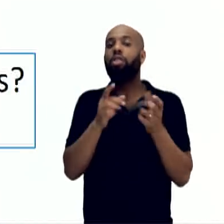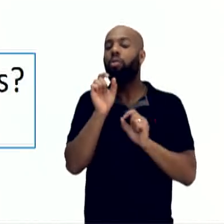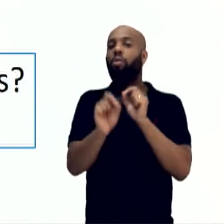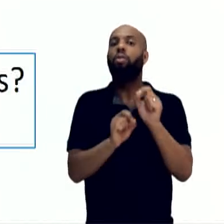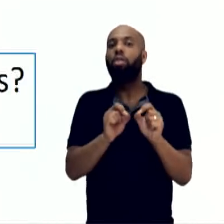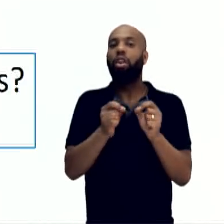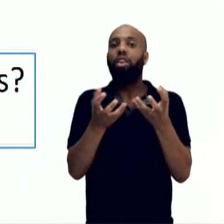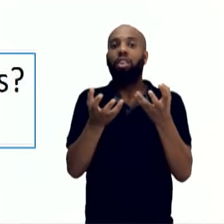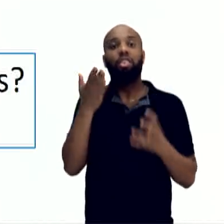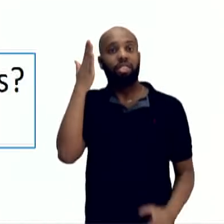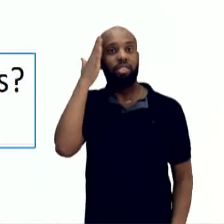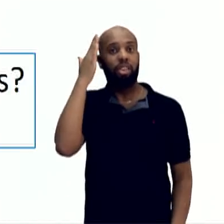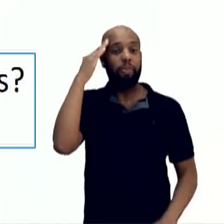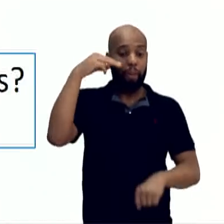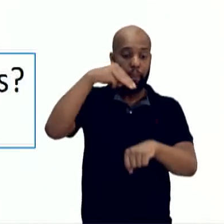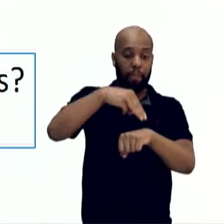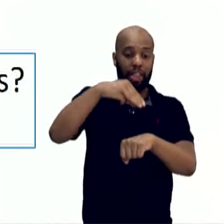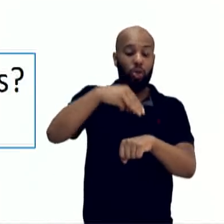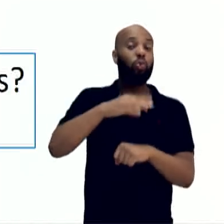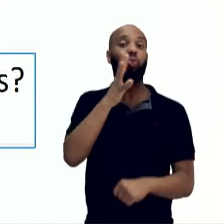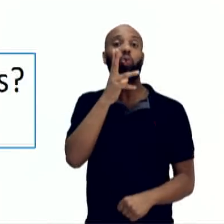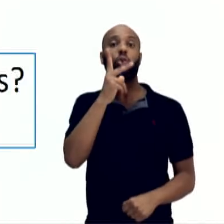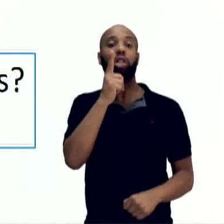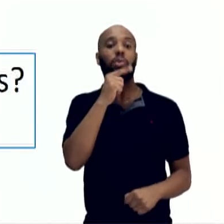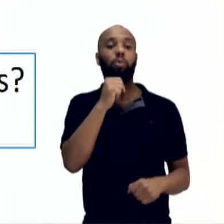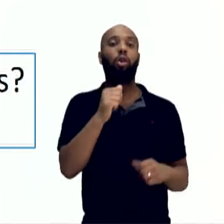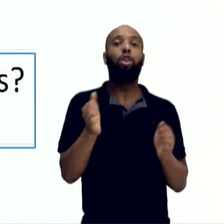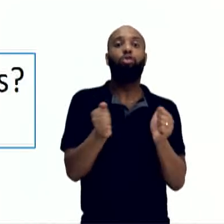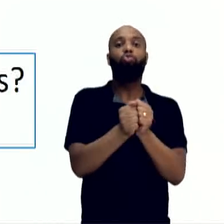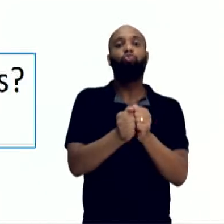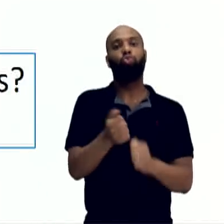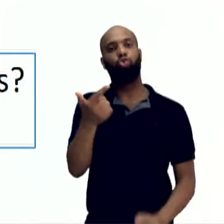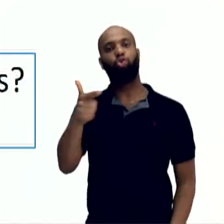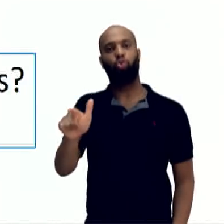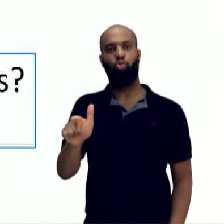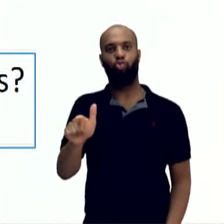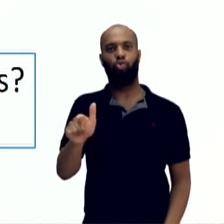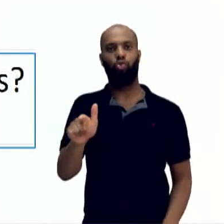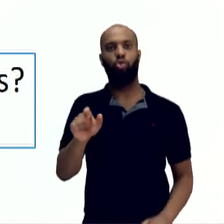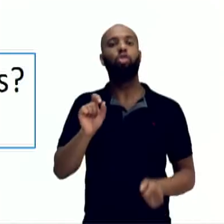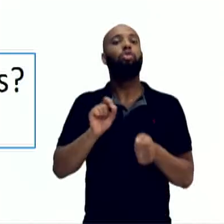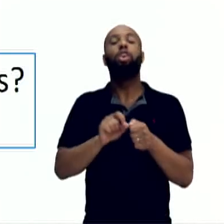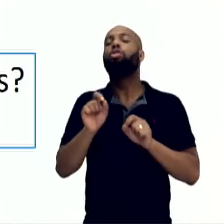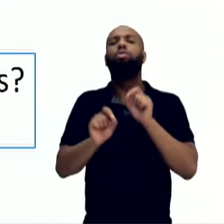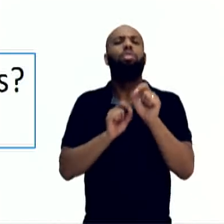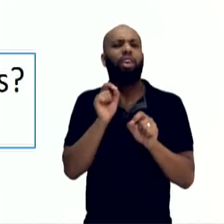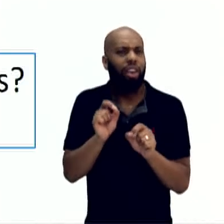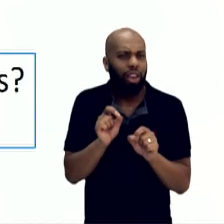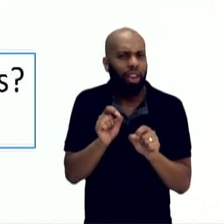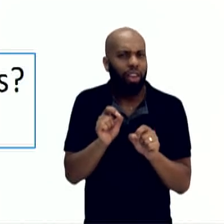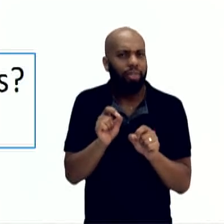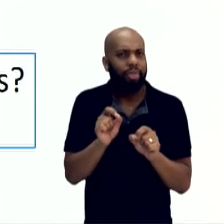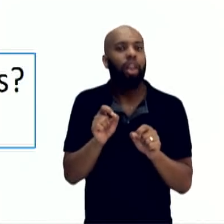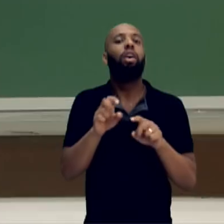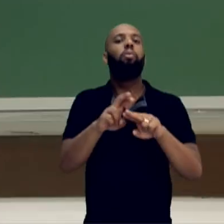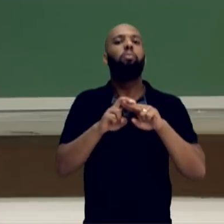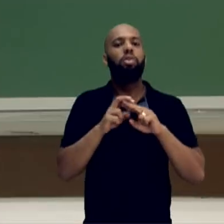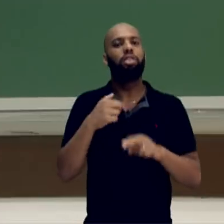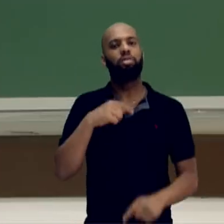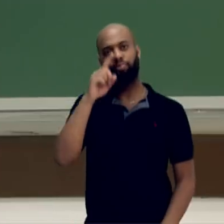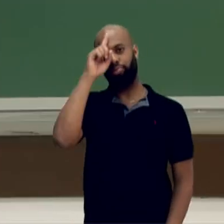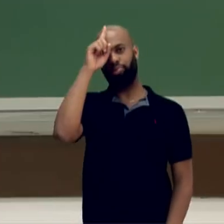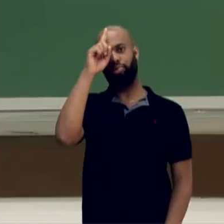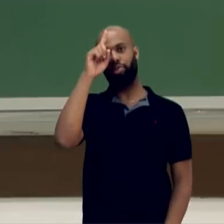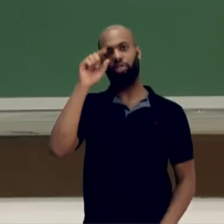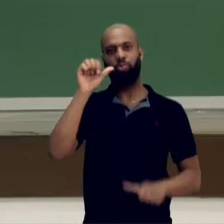minutos que levarão para se encontrar novamente. Então, o que eu vou fazer? Por isso aquela ideia anterior que eu tive das horas lá